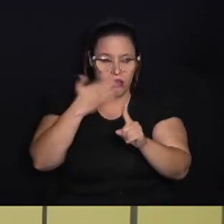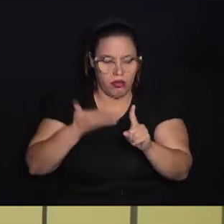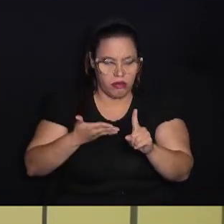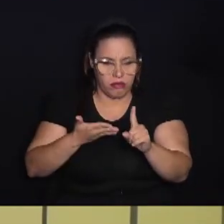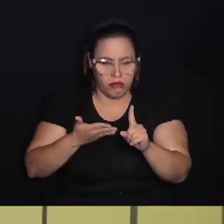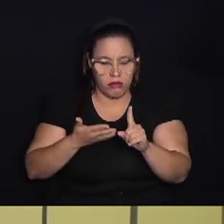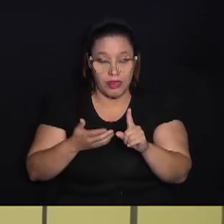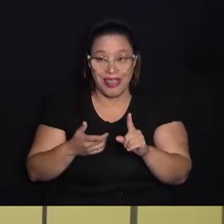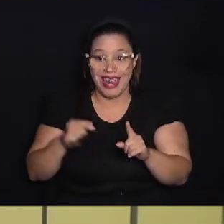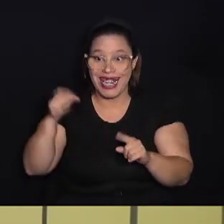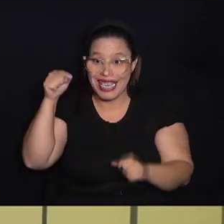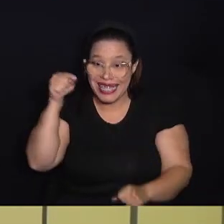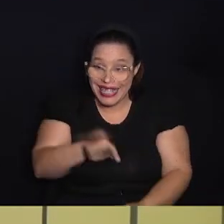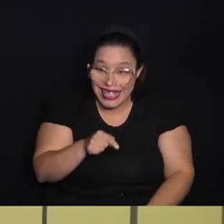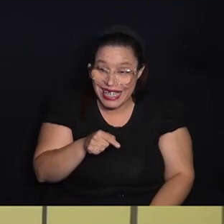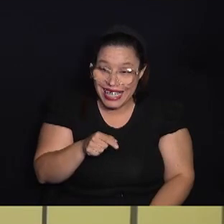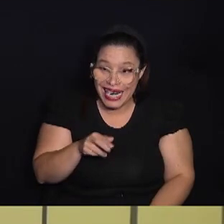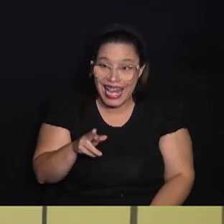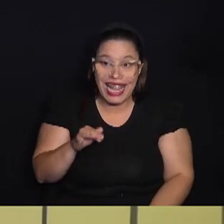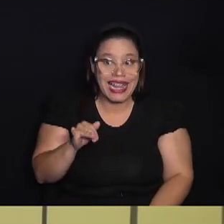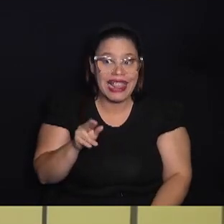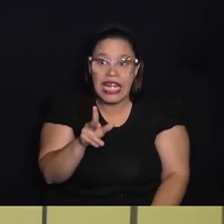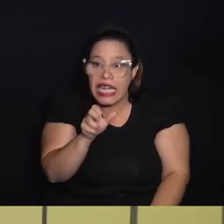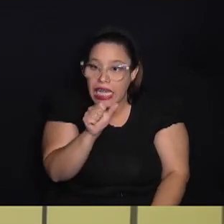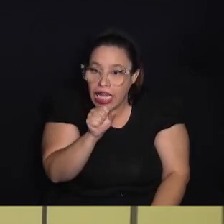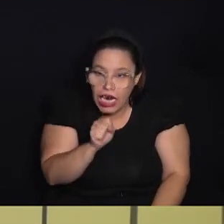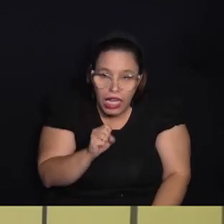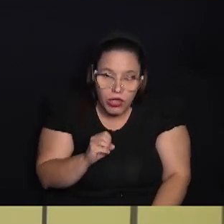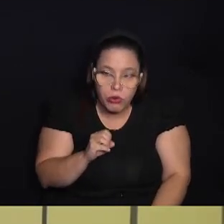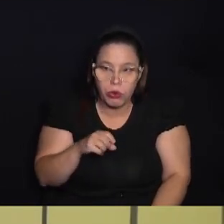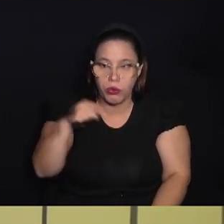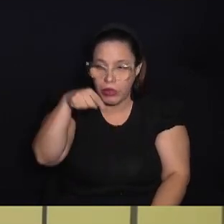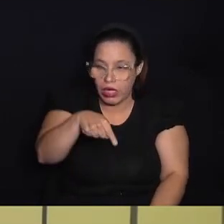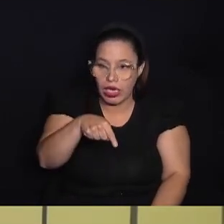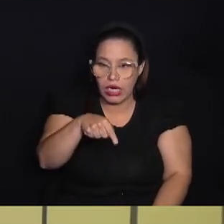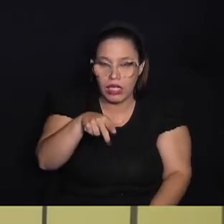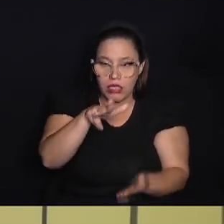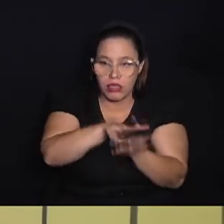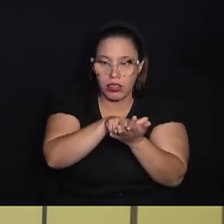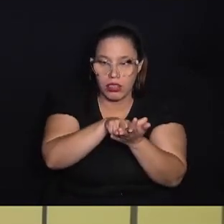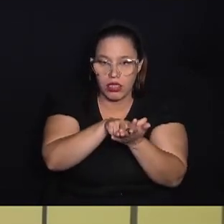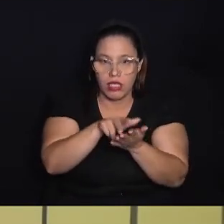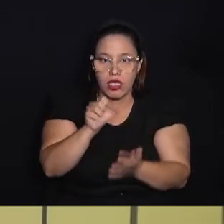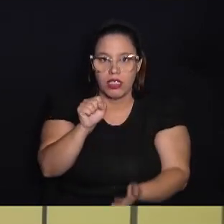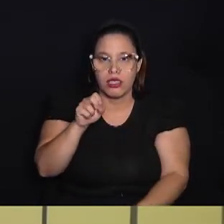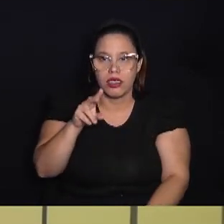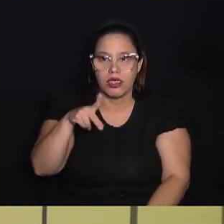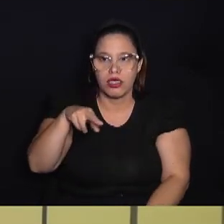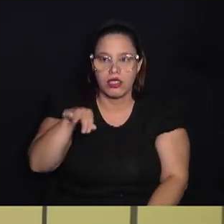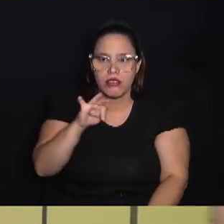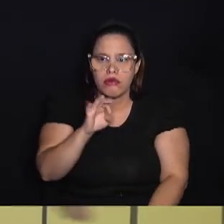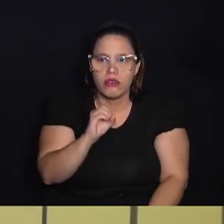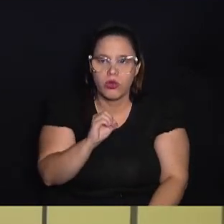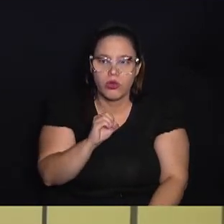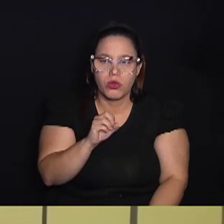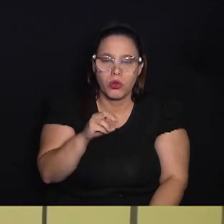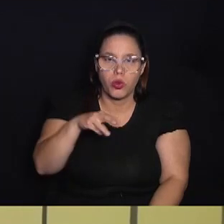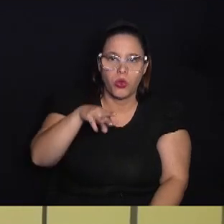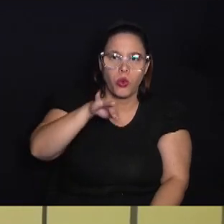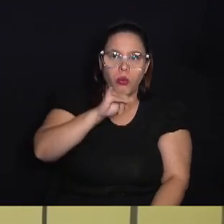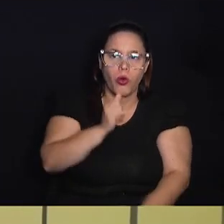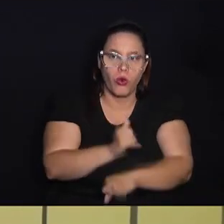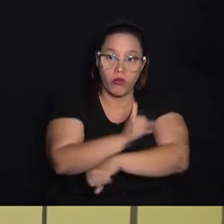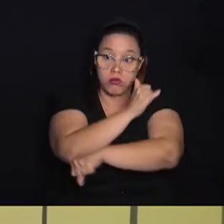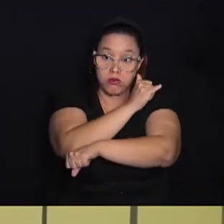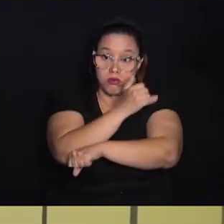Gomes tá enterrado ali a pedra fundamental daquele monumento foi Sant Dumon que colocou Então a gente tem o pai da aviação que